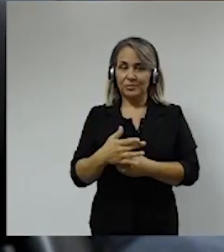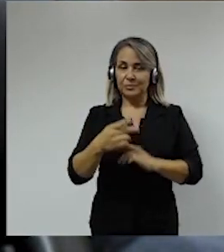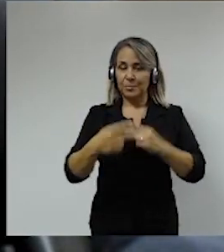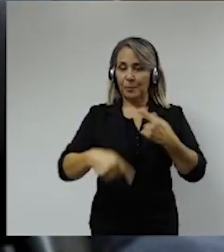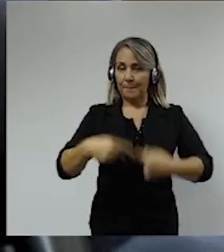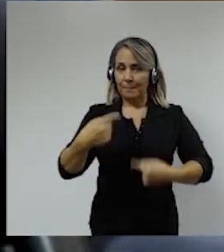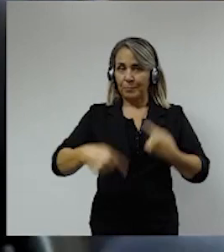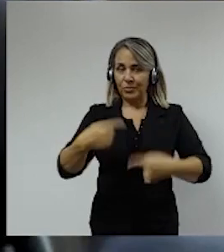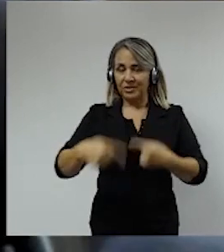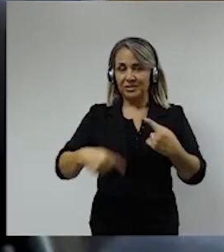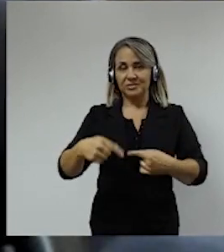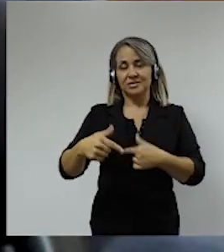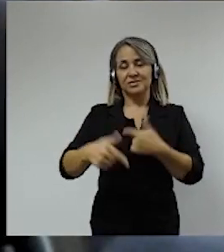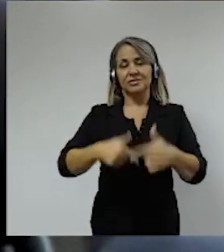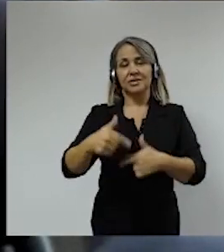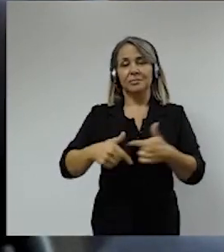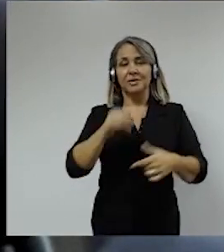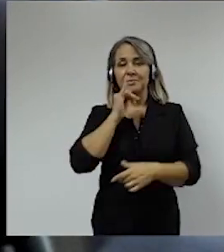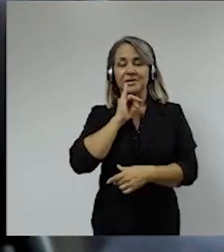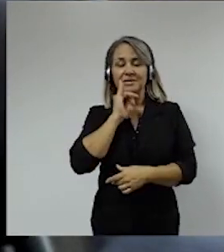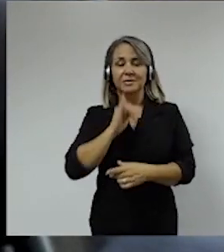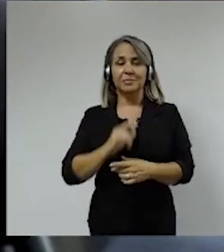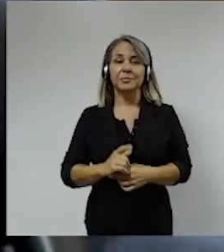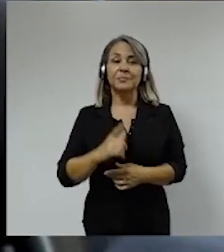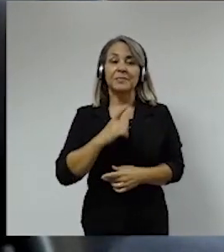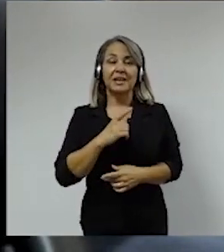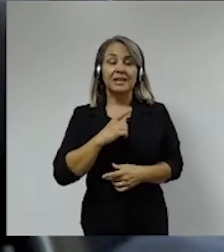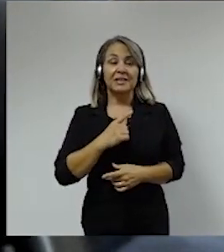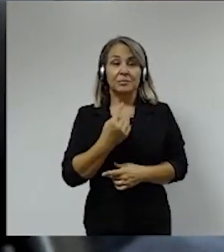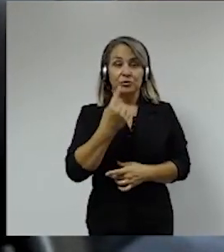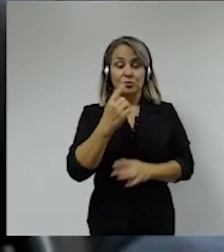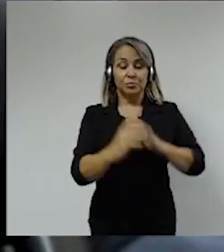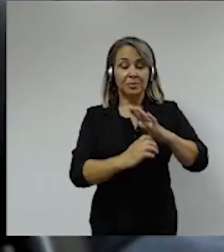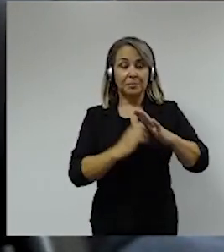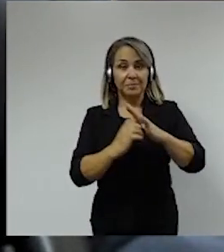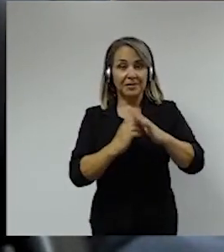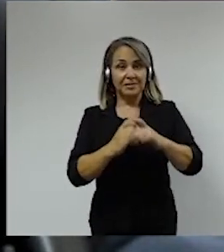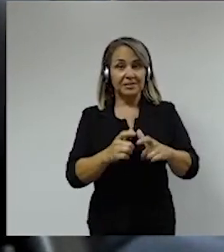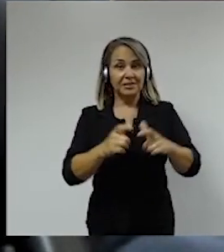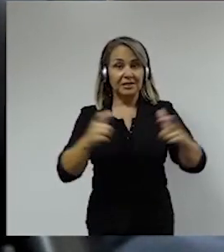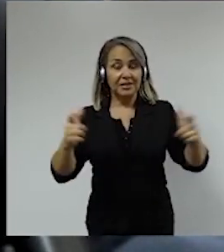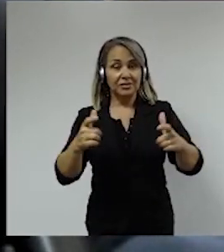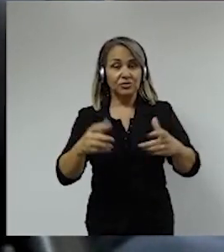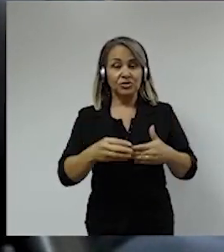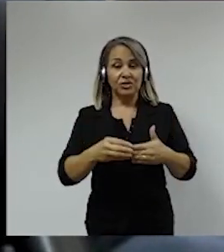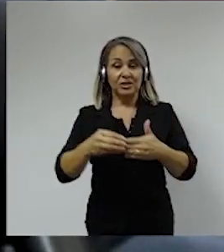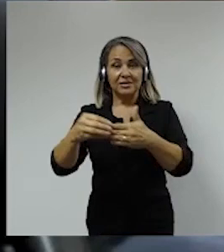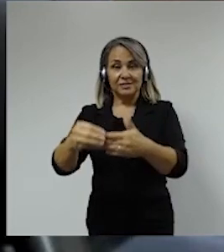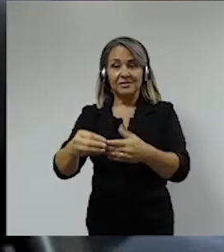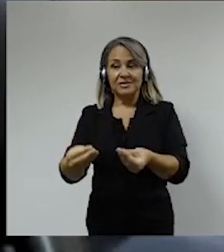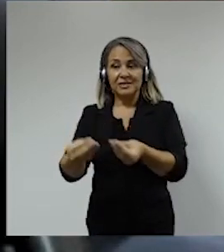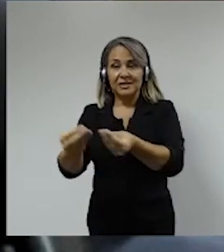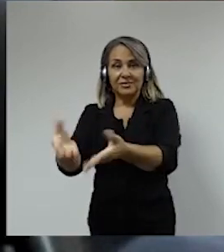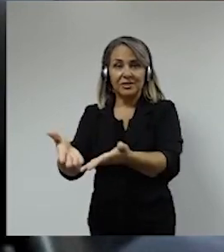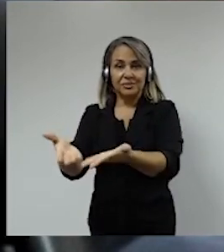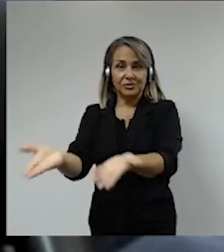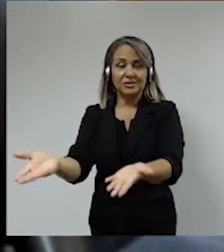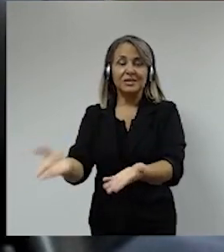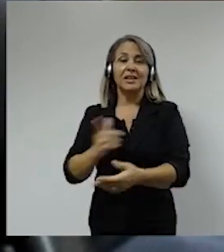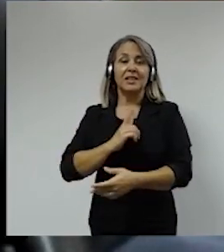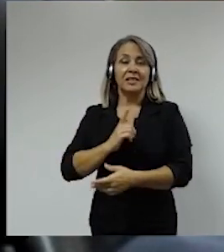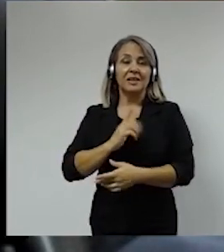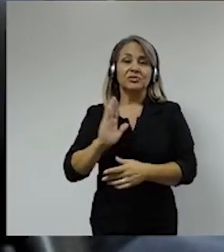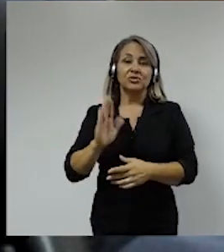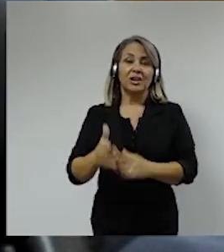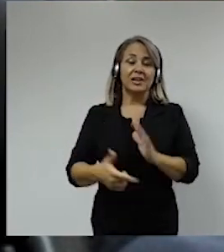de trabalho. Exemplo, nós temos uma grande empresa de rede de entregas, de entregadores, que já está passando durante a